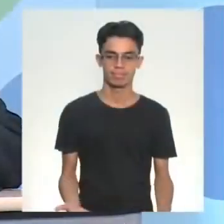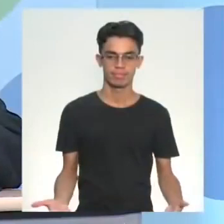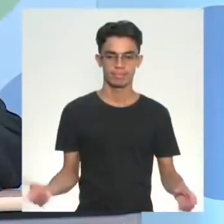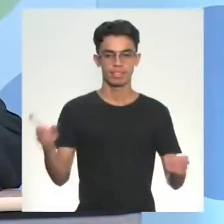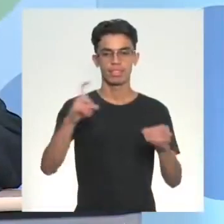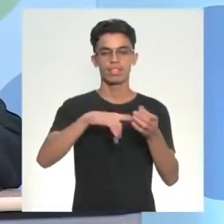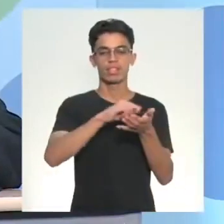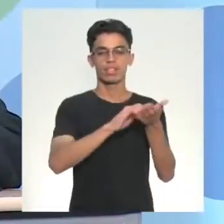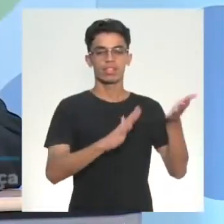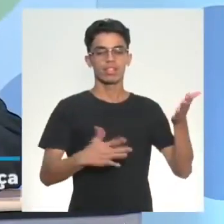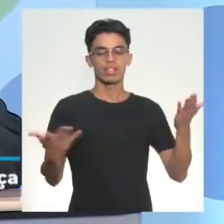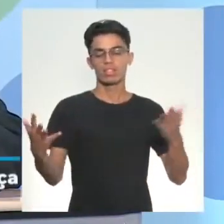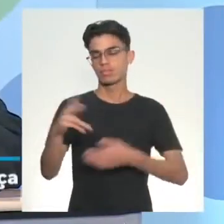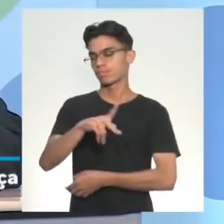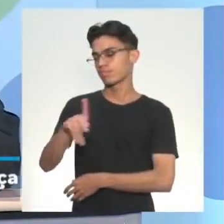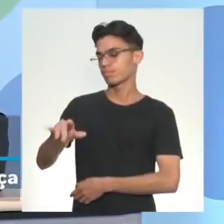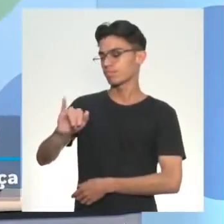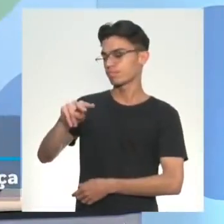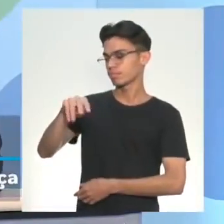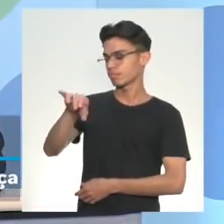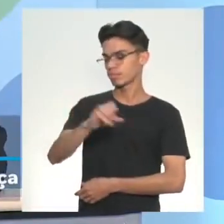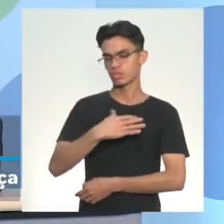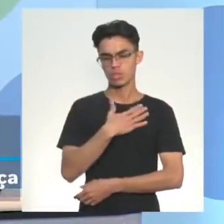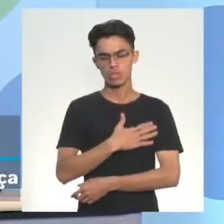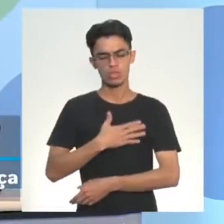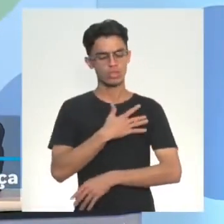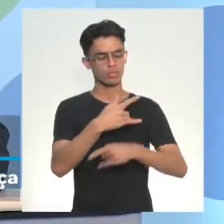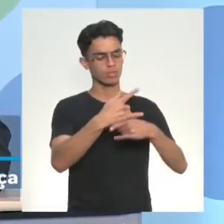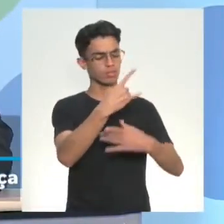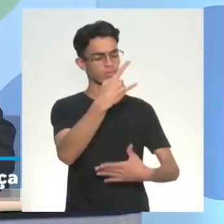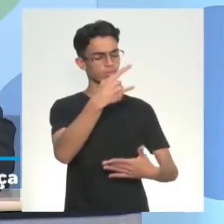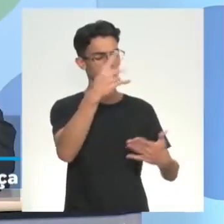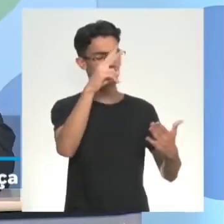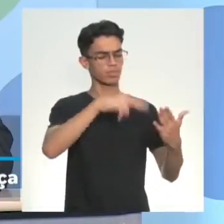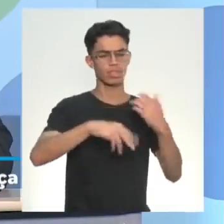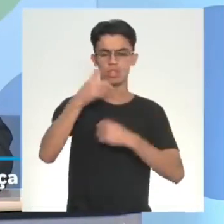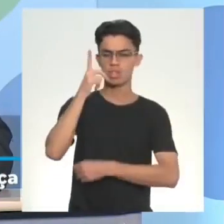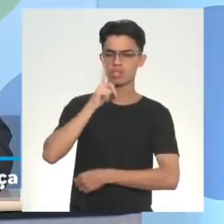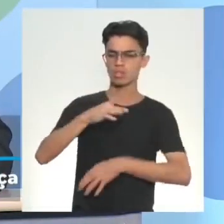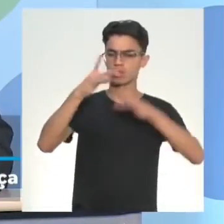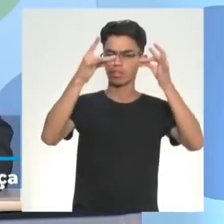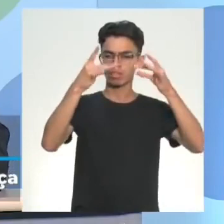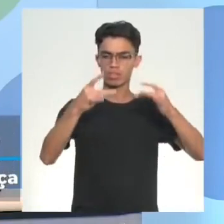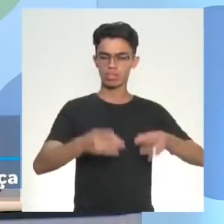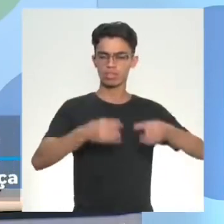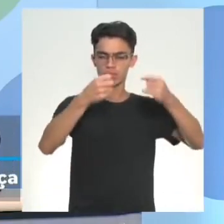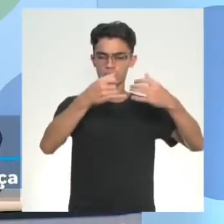Voltamos à atividade. Olha, professora Inês, gostei de ver. A maioria aqui falando conseguiu. E aí eles colocaram detalhes ainda.